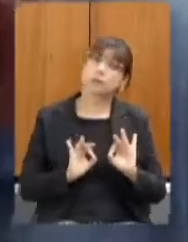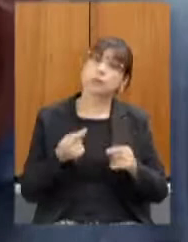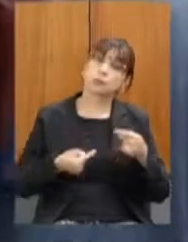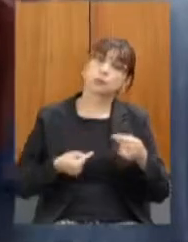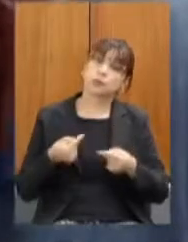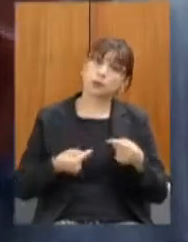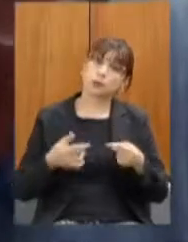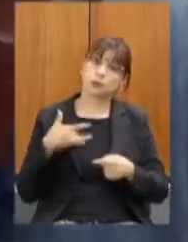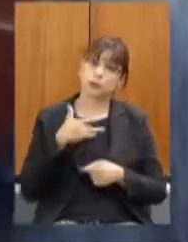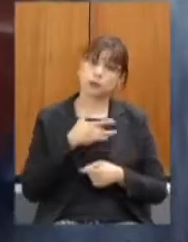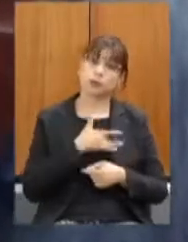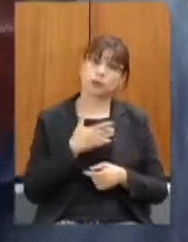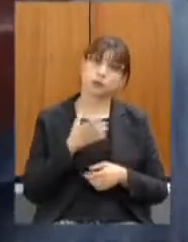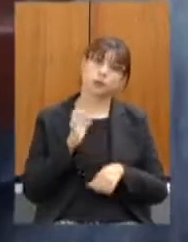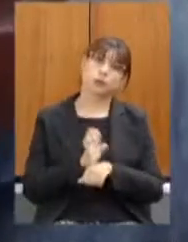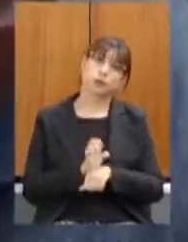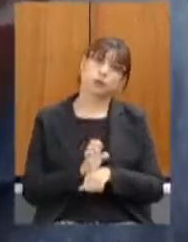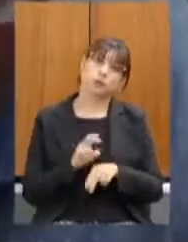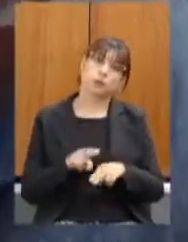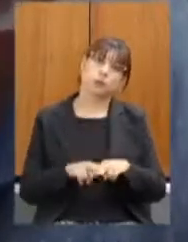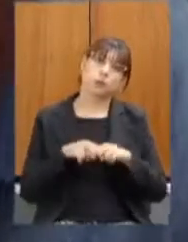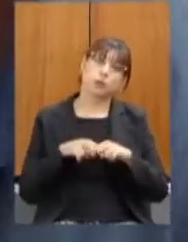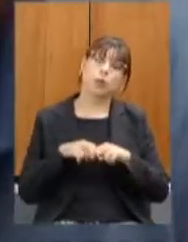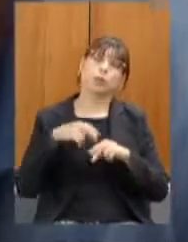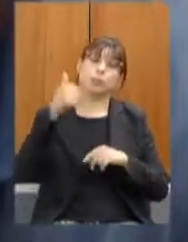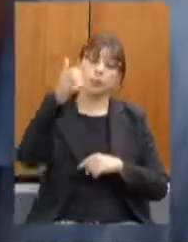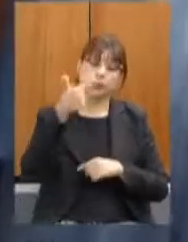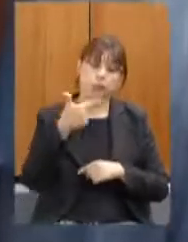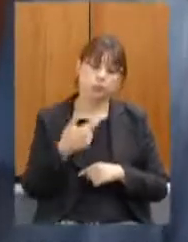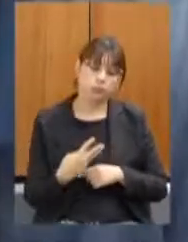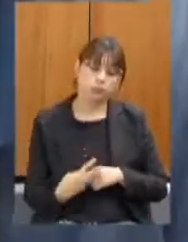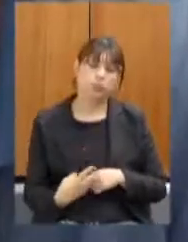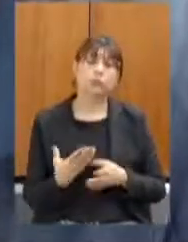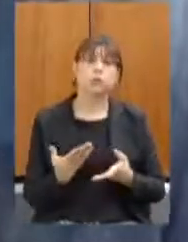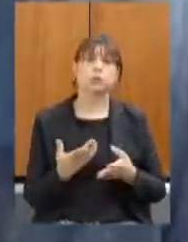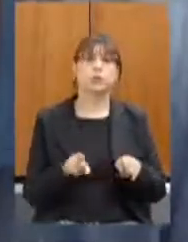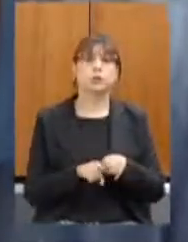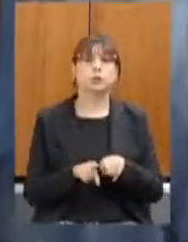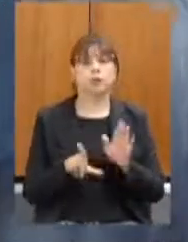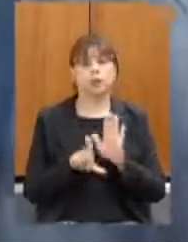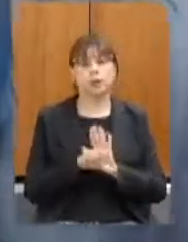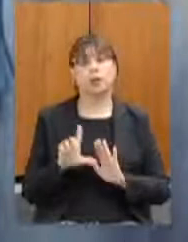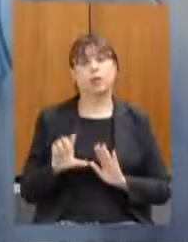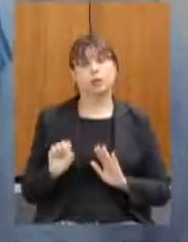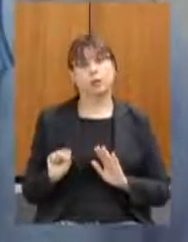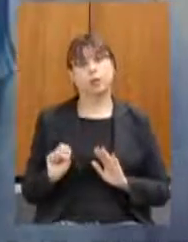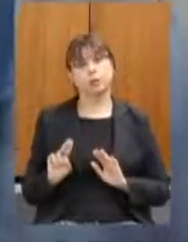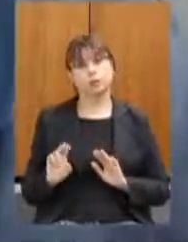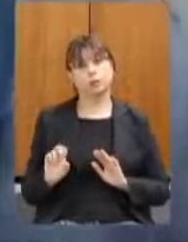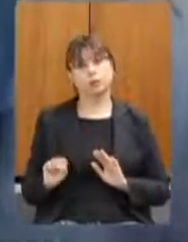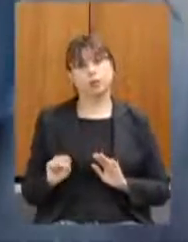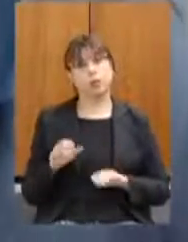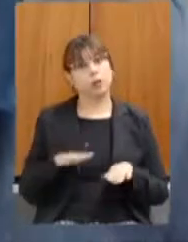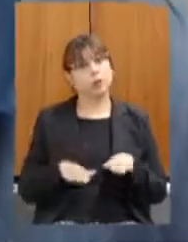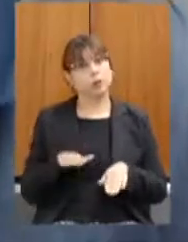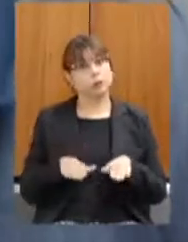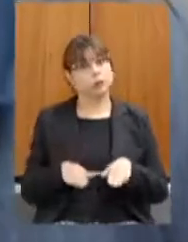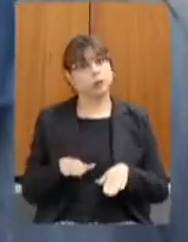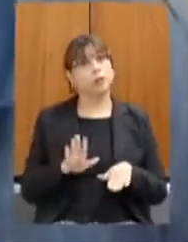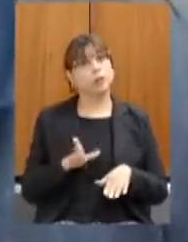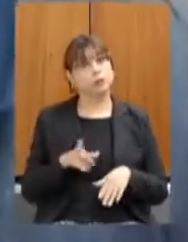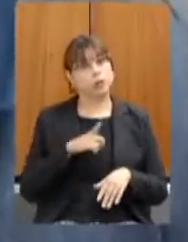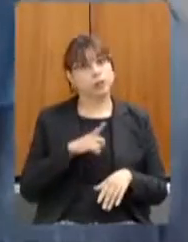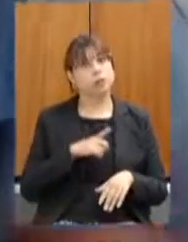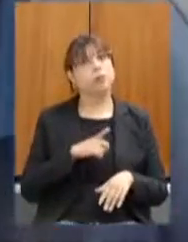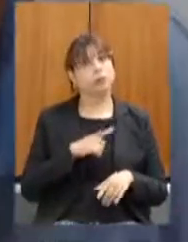conforme A Hierarquia estrutural e funcional do SUS Conforme a lei do SUS pele e muitas vezes houve atendimento